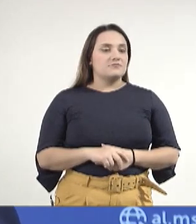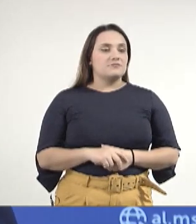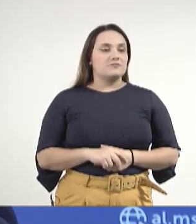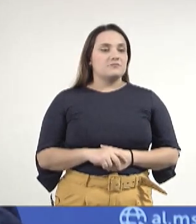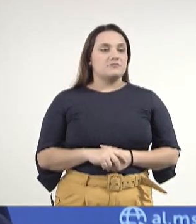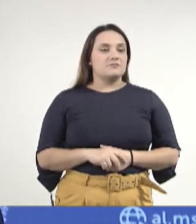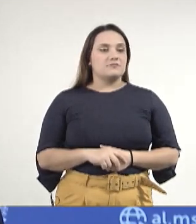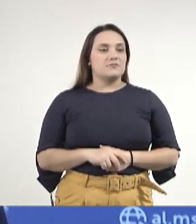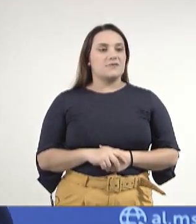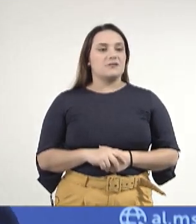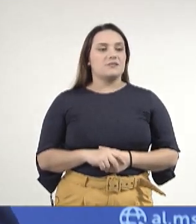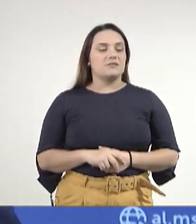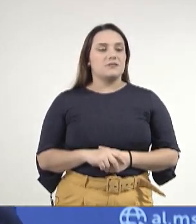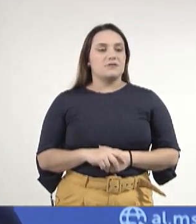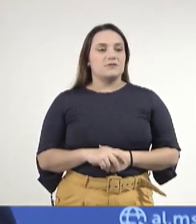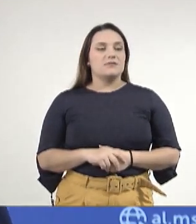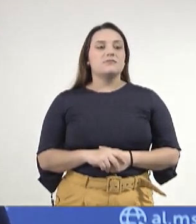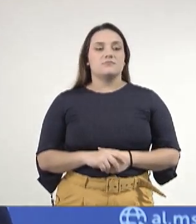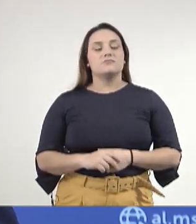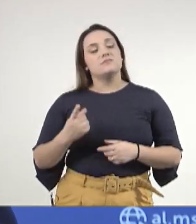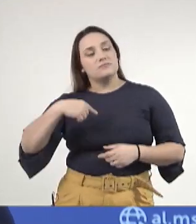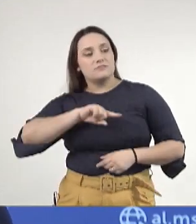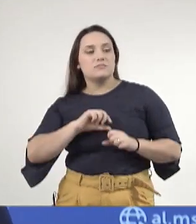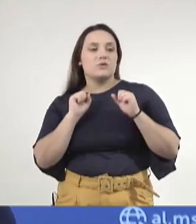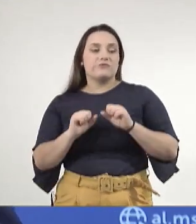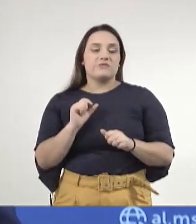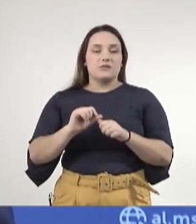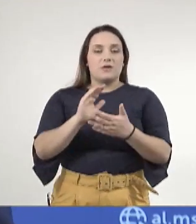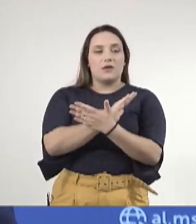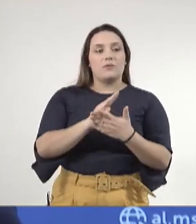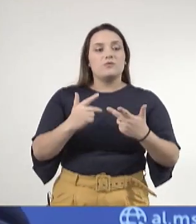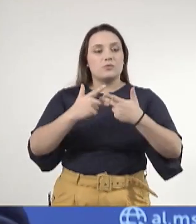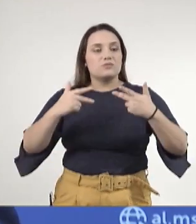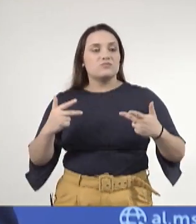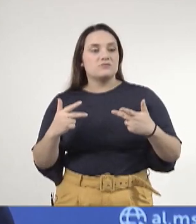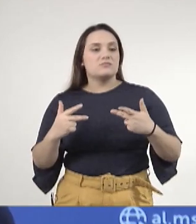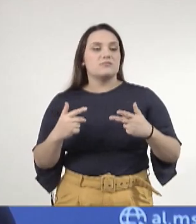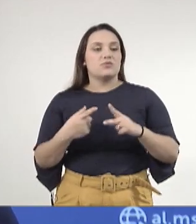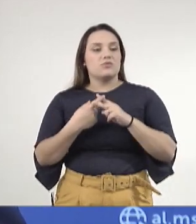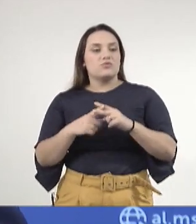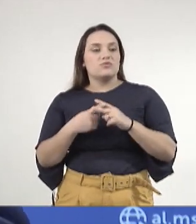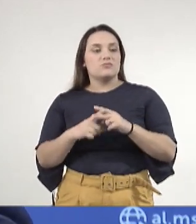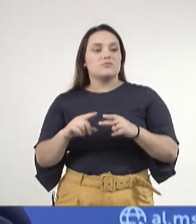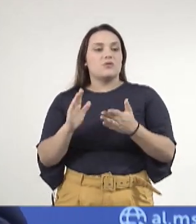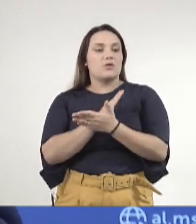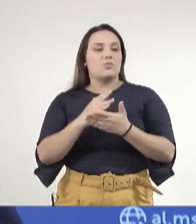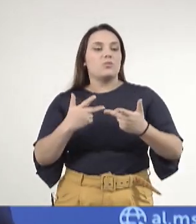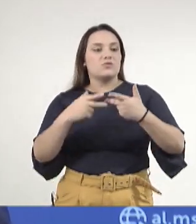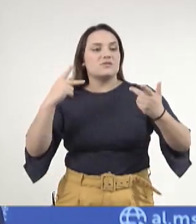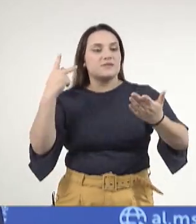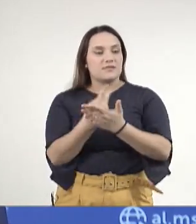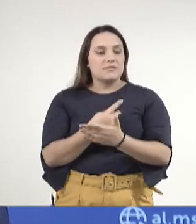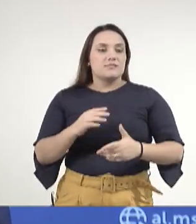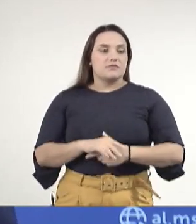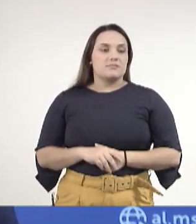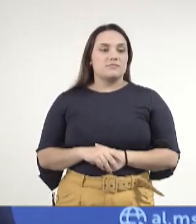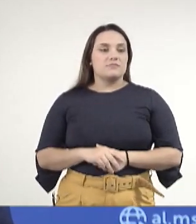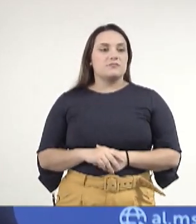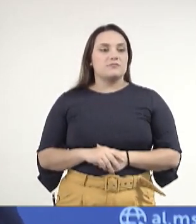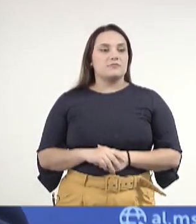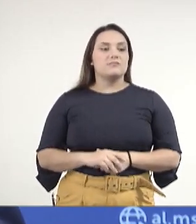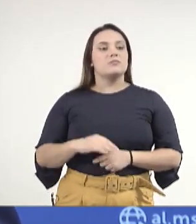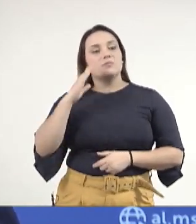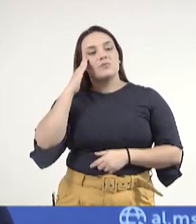a crescer, e a gente pode fazer algumas coisas para consertar e corrigir alguns rumos. Na minha avaliação, uma dessas